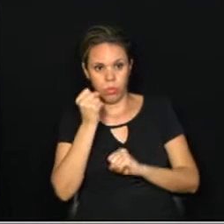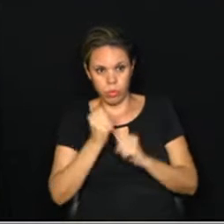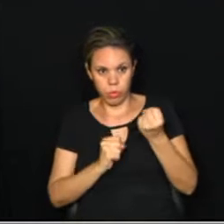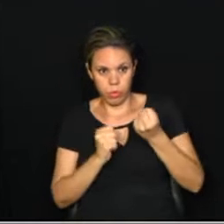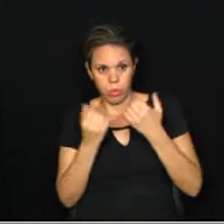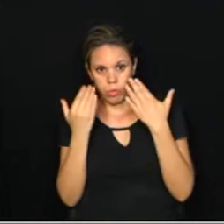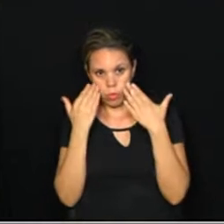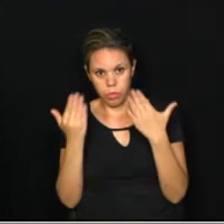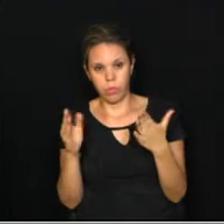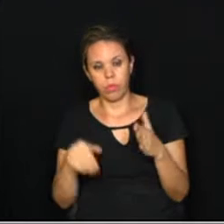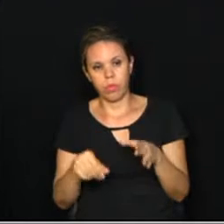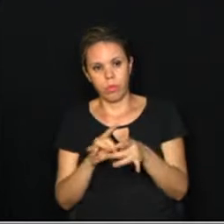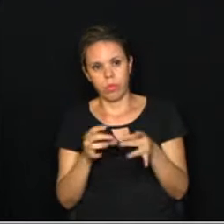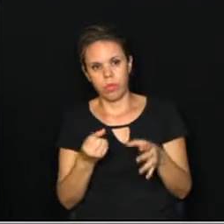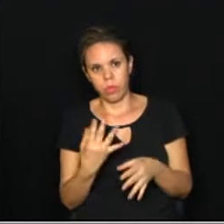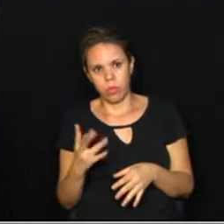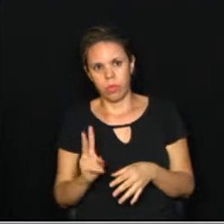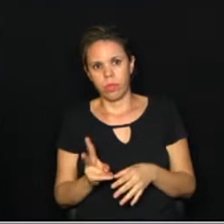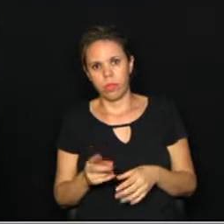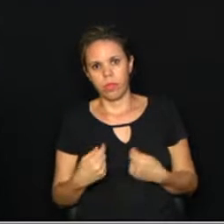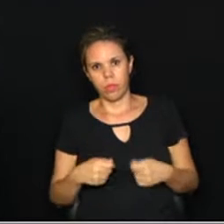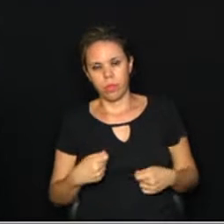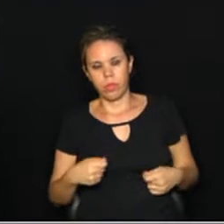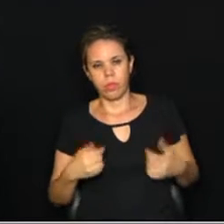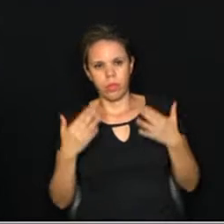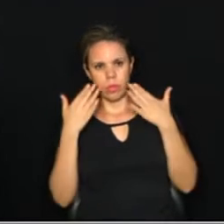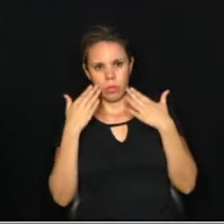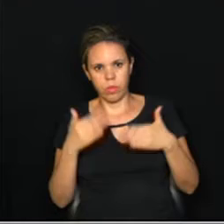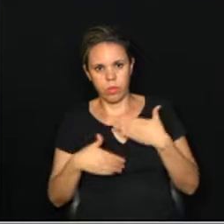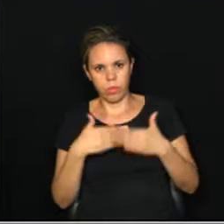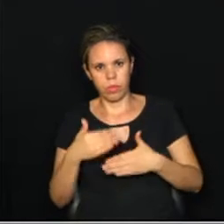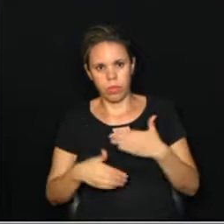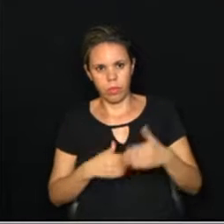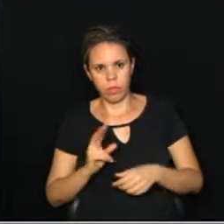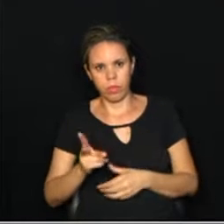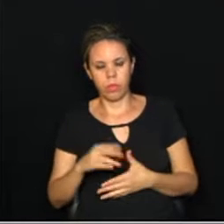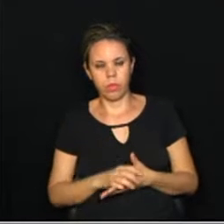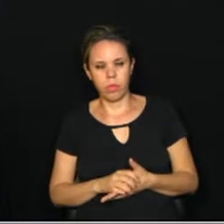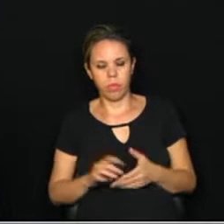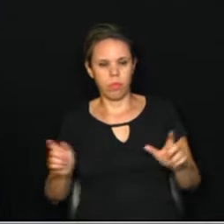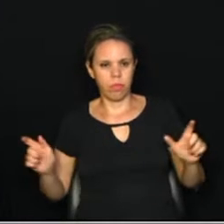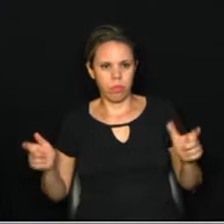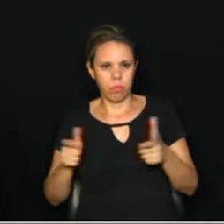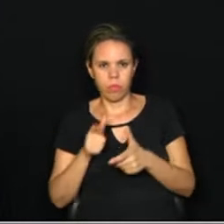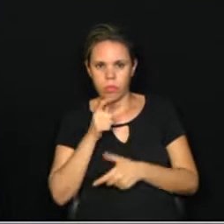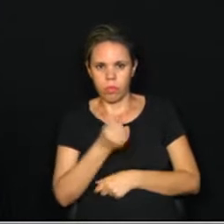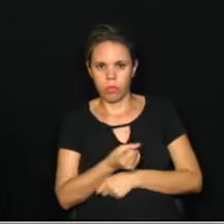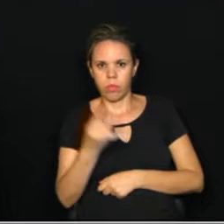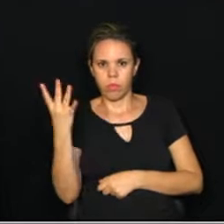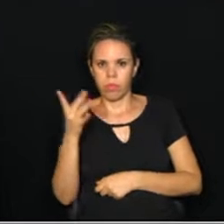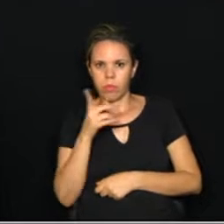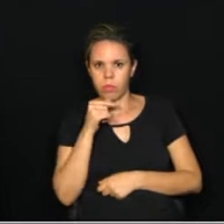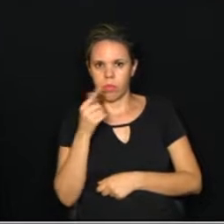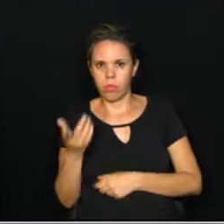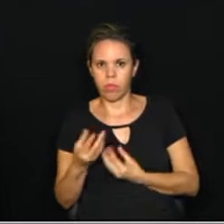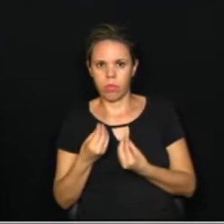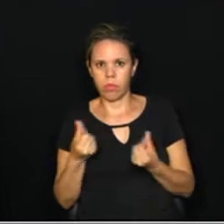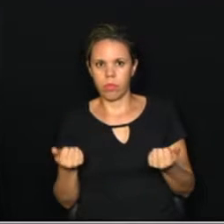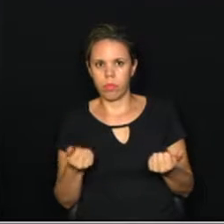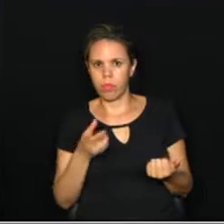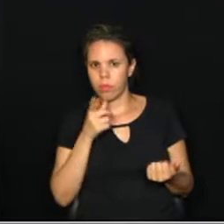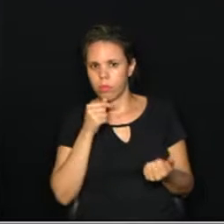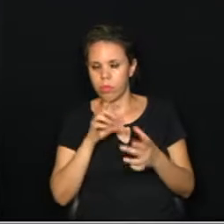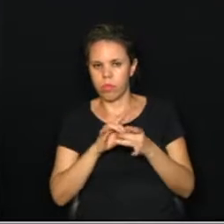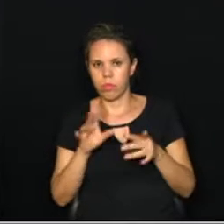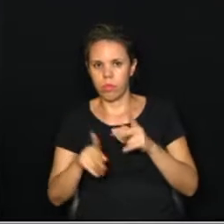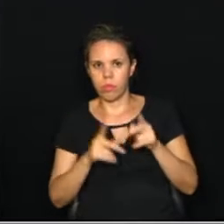essa disponibilidade constante, denota uma tendência de contínua redução da quantidade e qualidade de água disponível